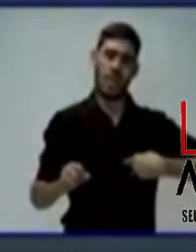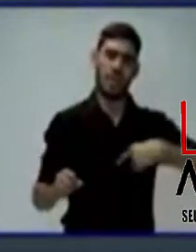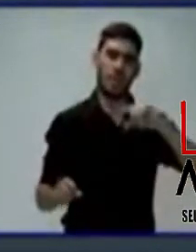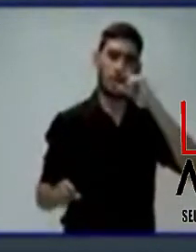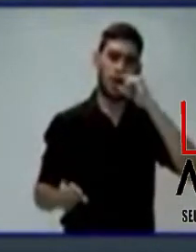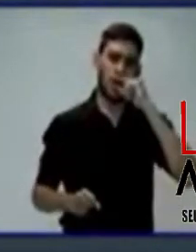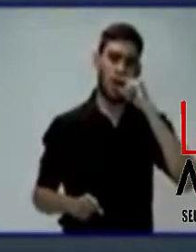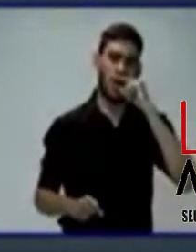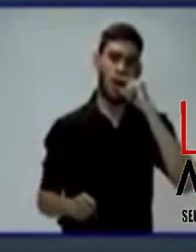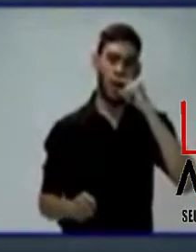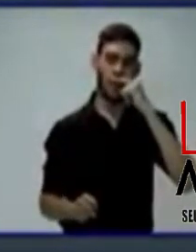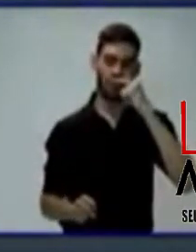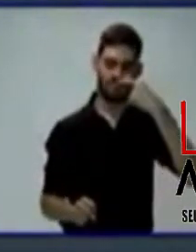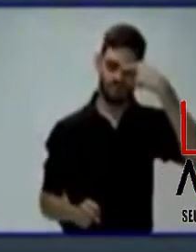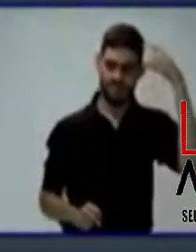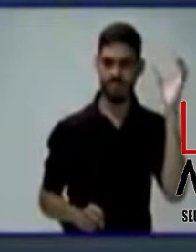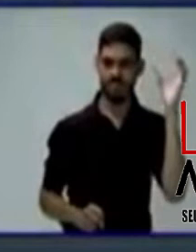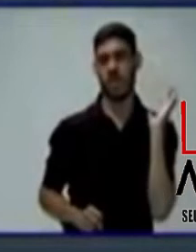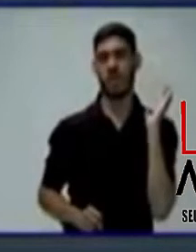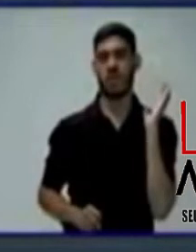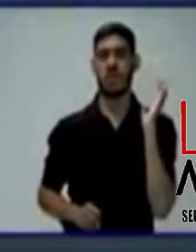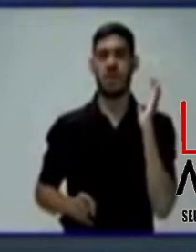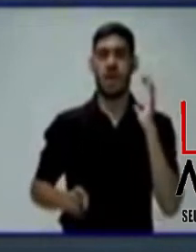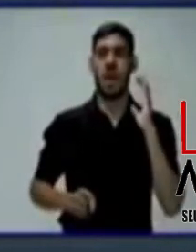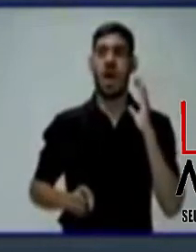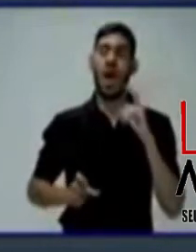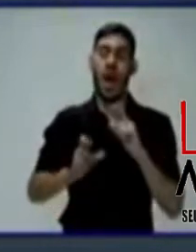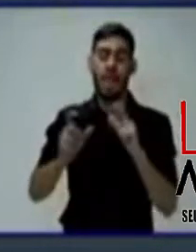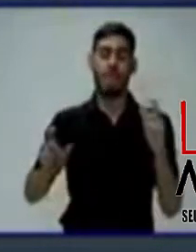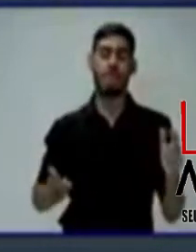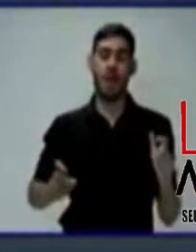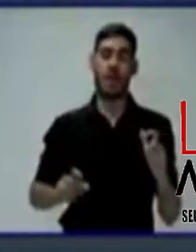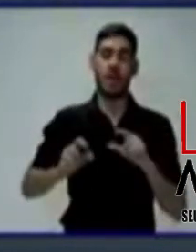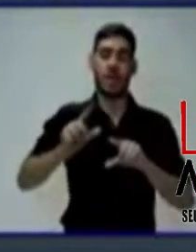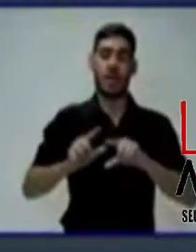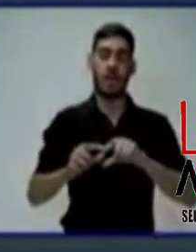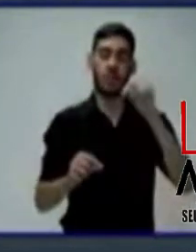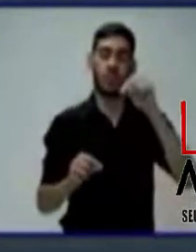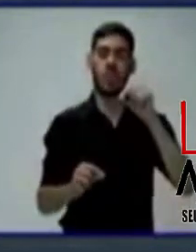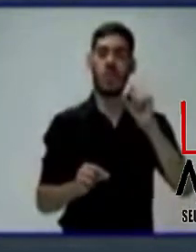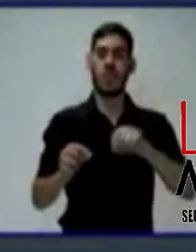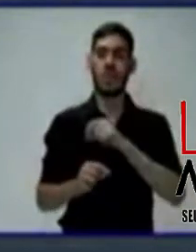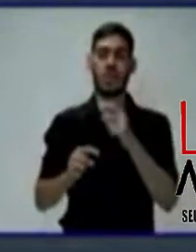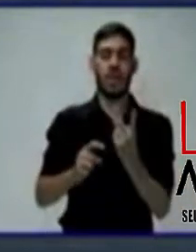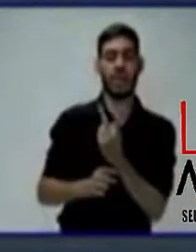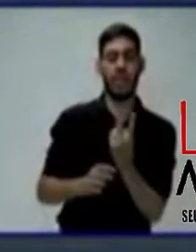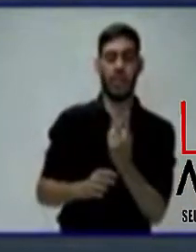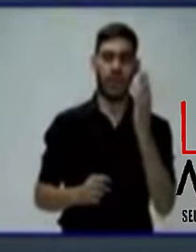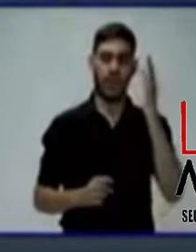Fachin, Rosa Weber e Og, a corrente majoritária que optou por uma das duas